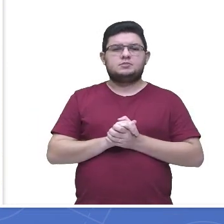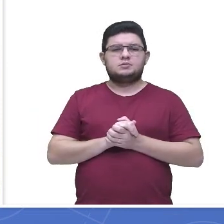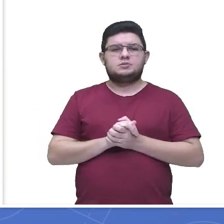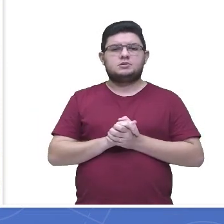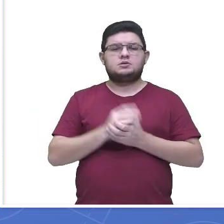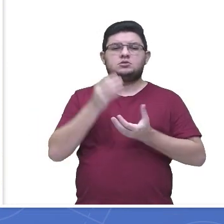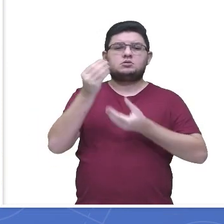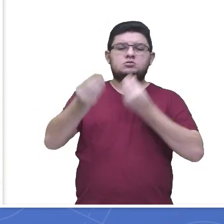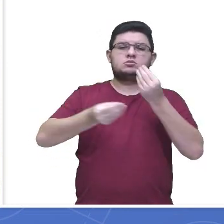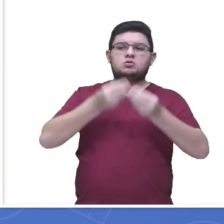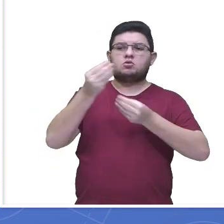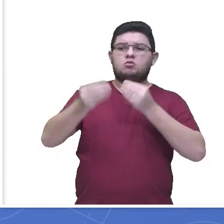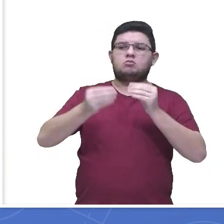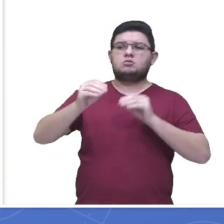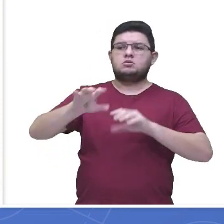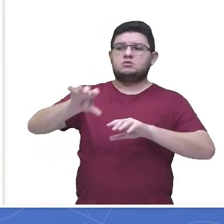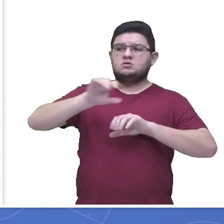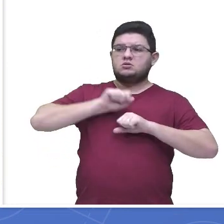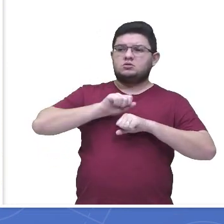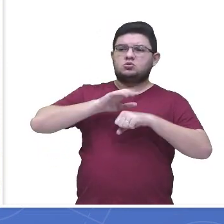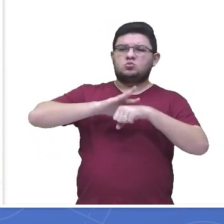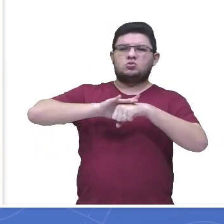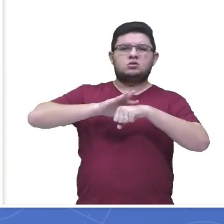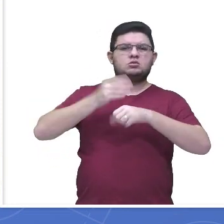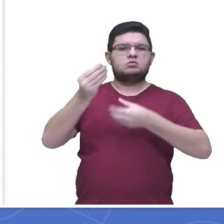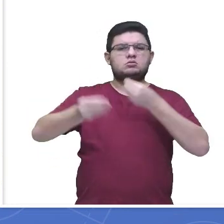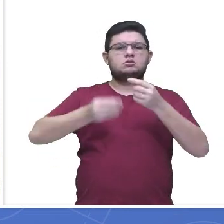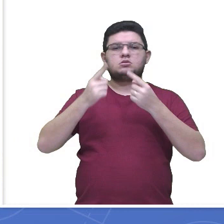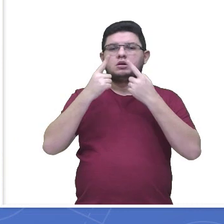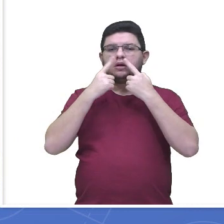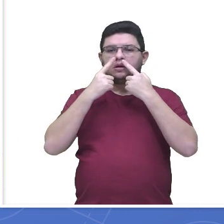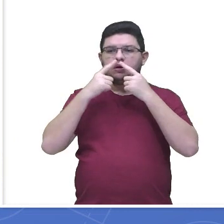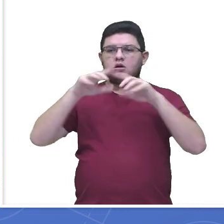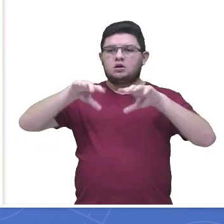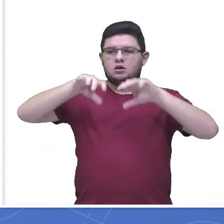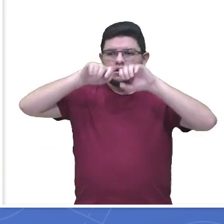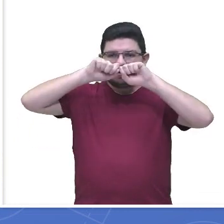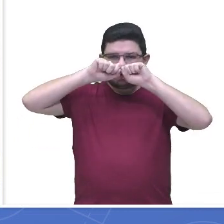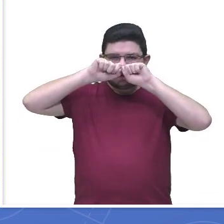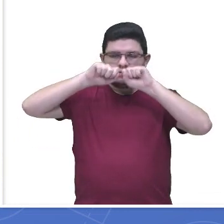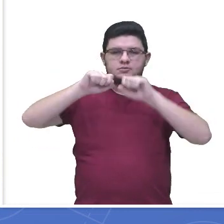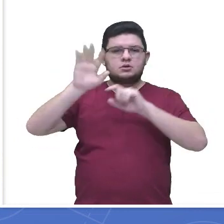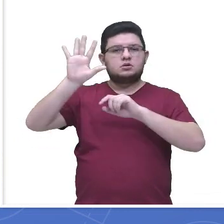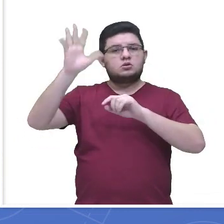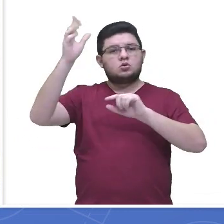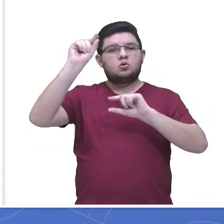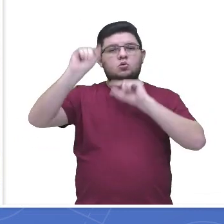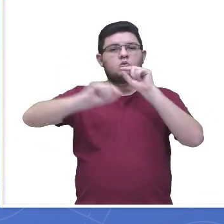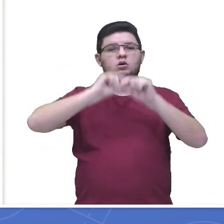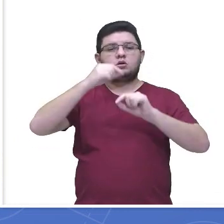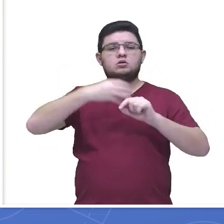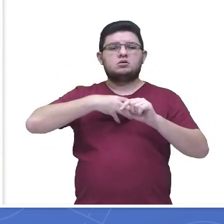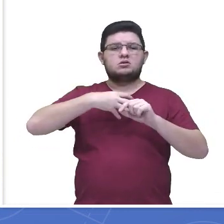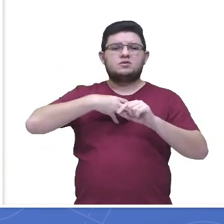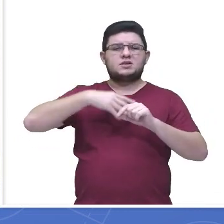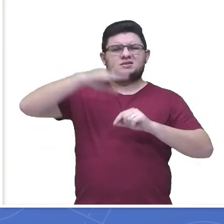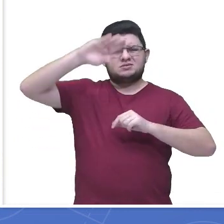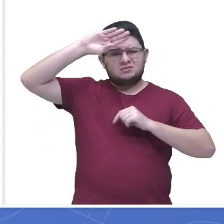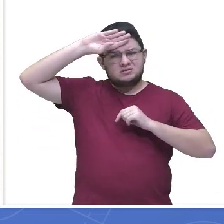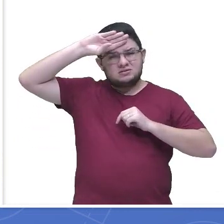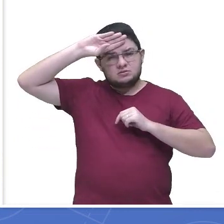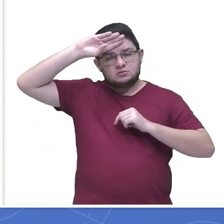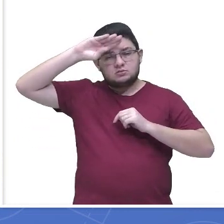vias respiratórias e como sintomas a pessoa apresenta febre alta, dor de cabeça,